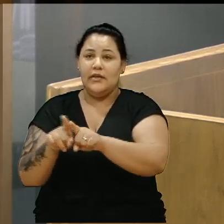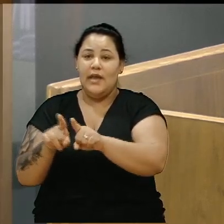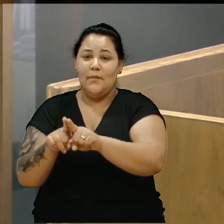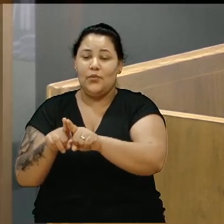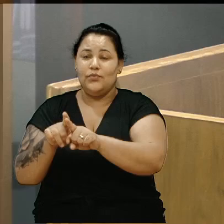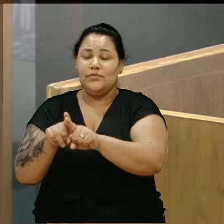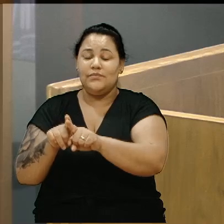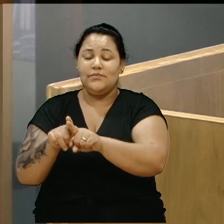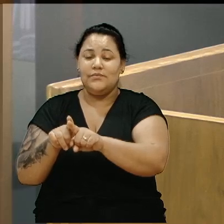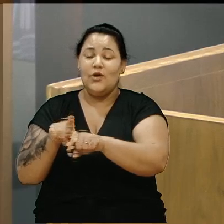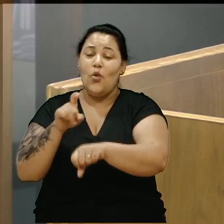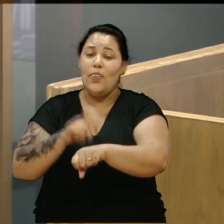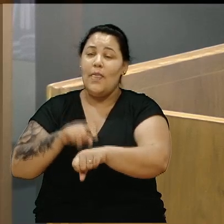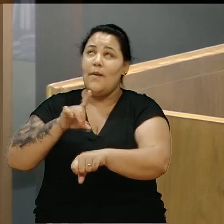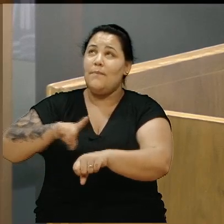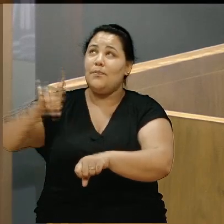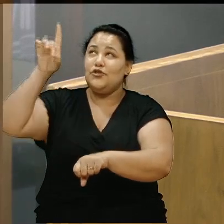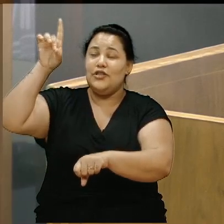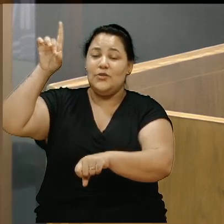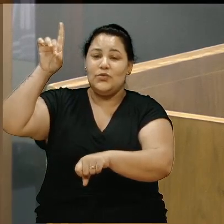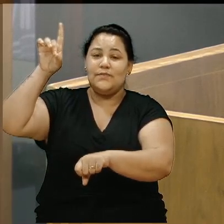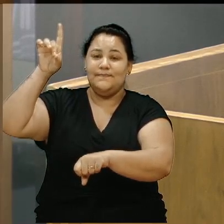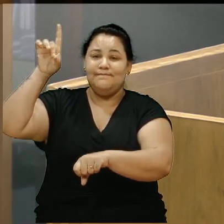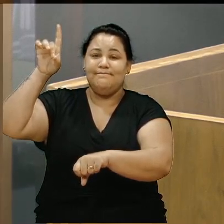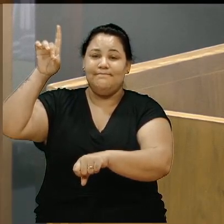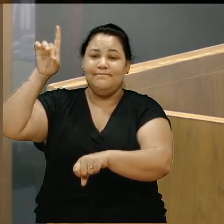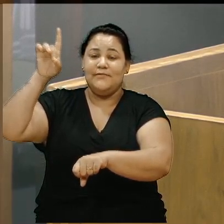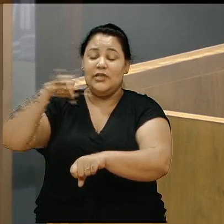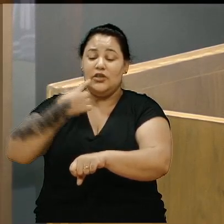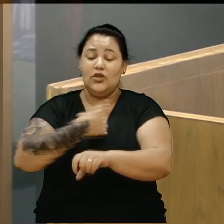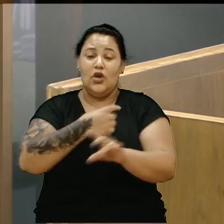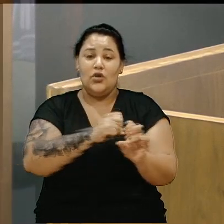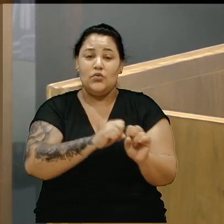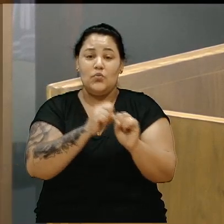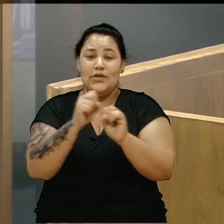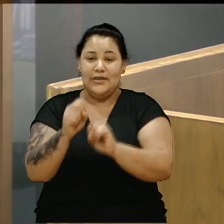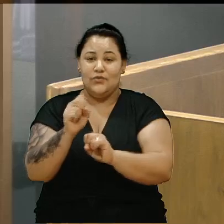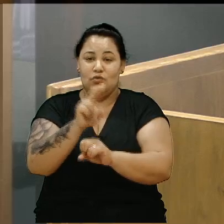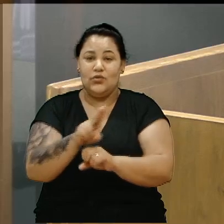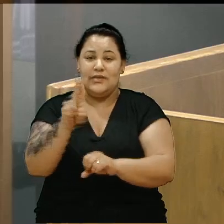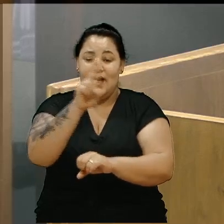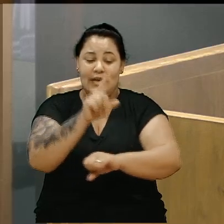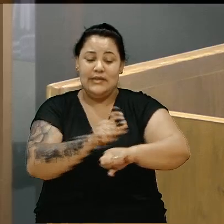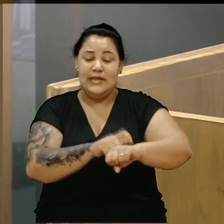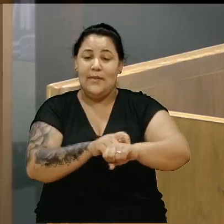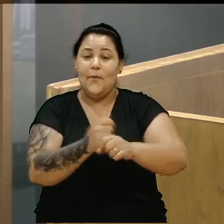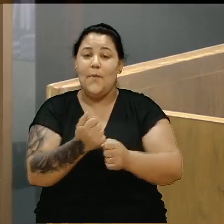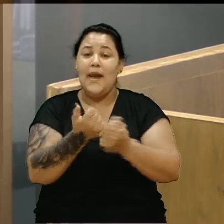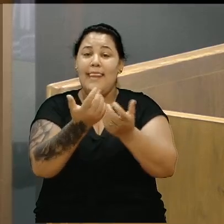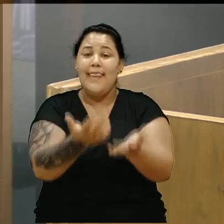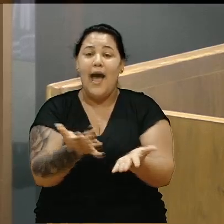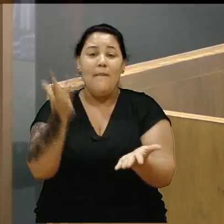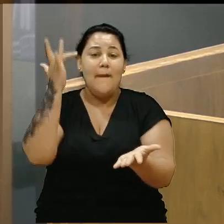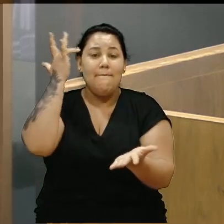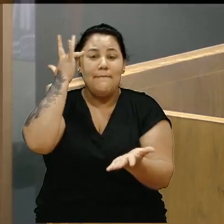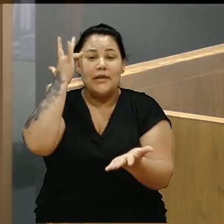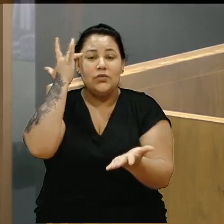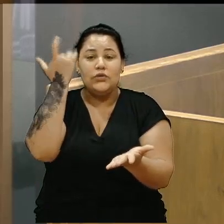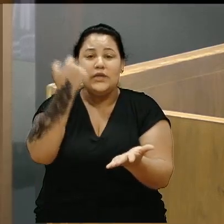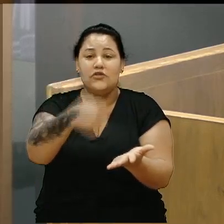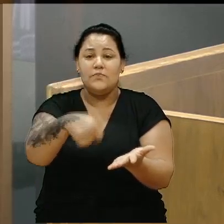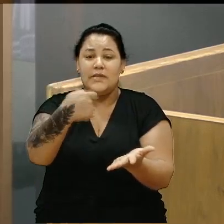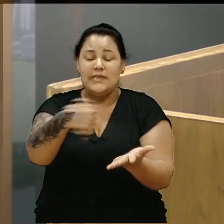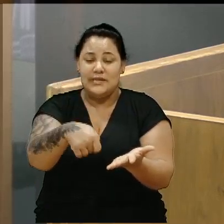Deus. Então, que nós possamos usar esse tempo cronológico para dar essa maturidade necessária, e eu trago